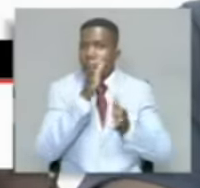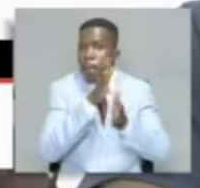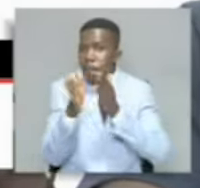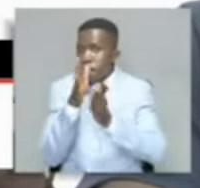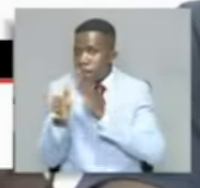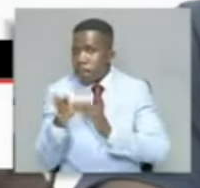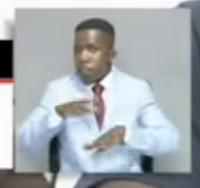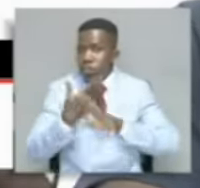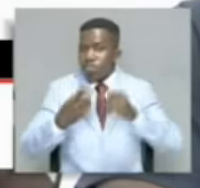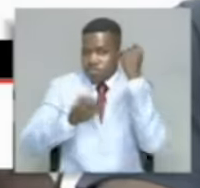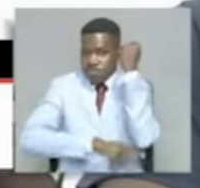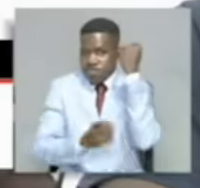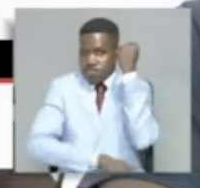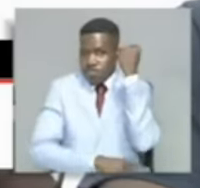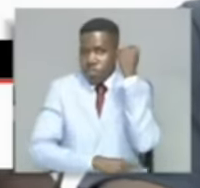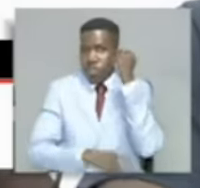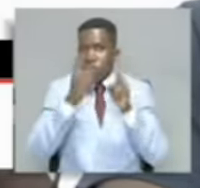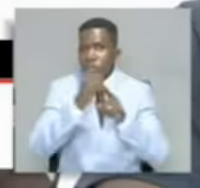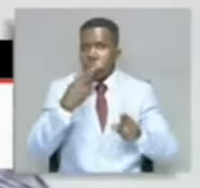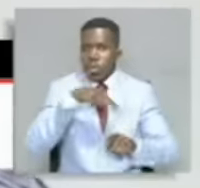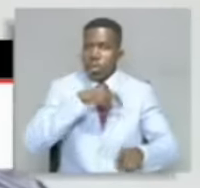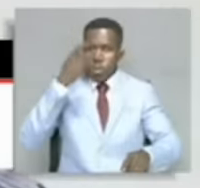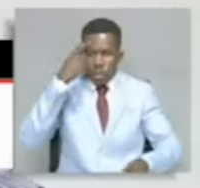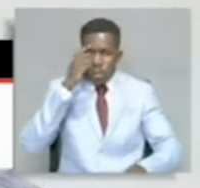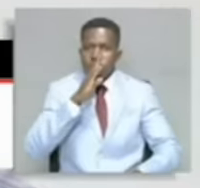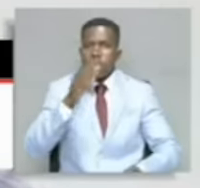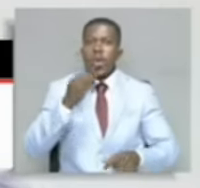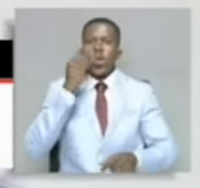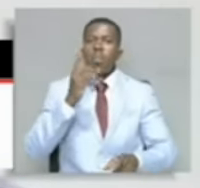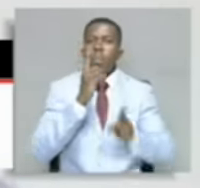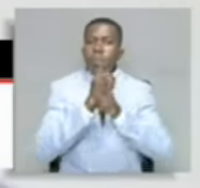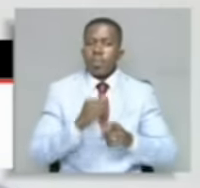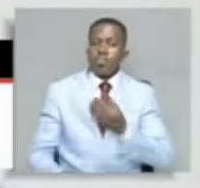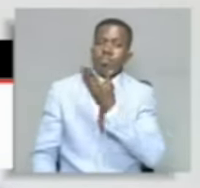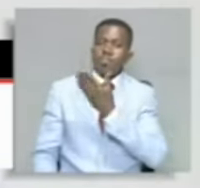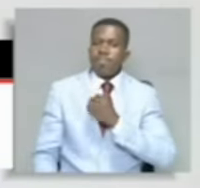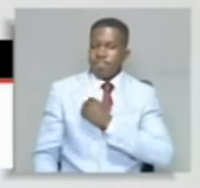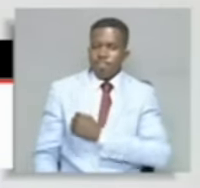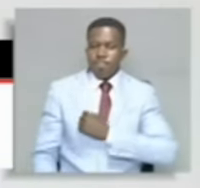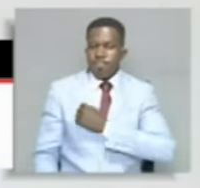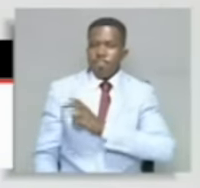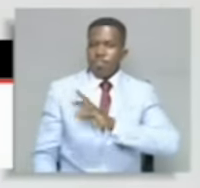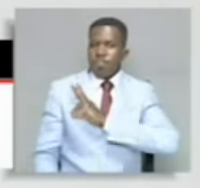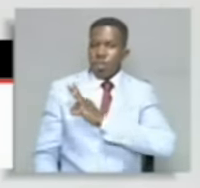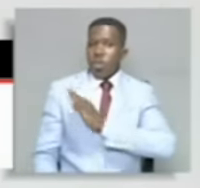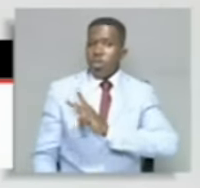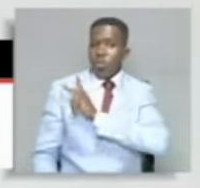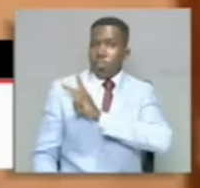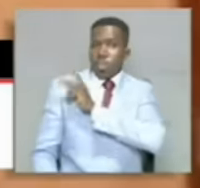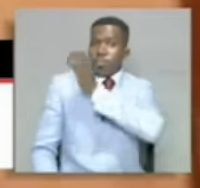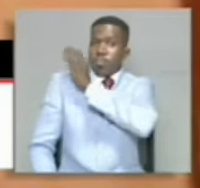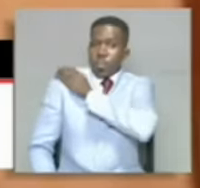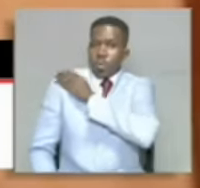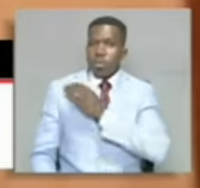localizados e responsabilizados criminalmente, uma vez já estão identificados. Laurindo Vieira era professor universitário, reitor da Universidade Gregório